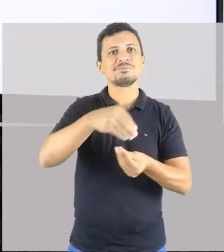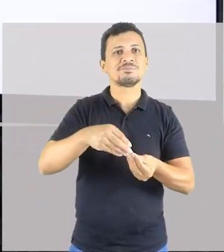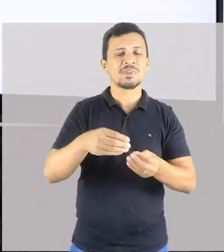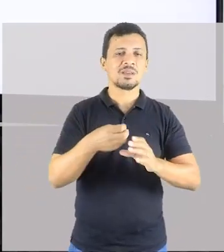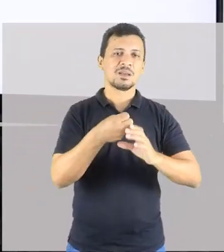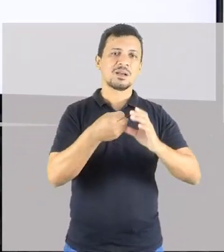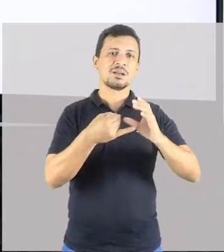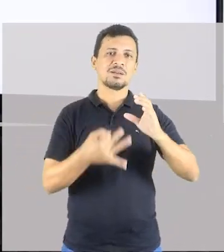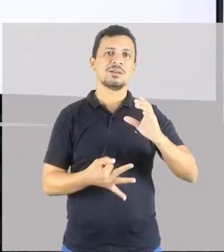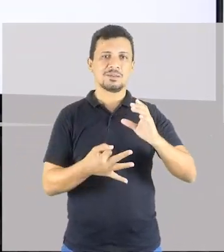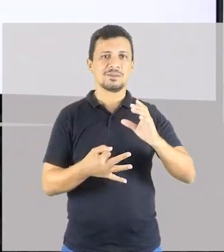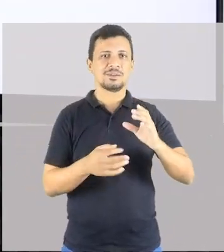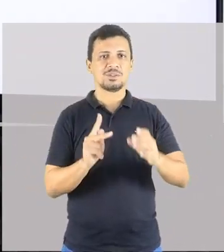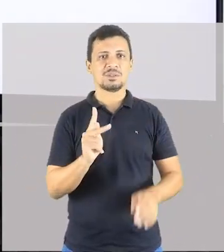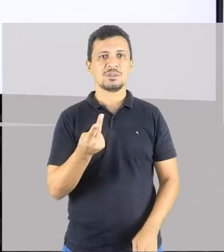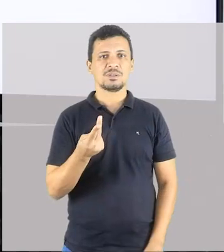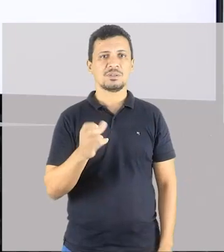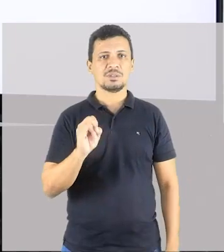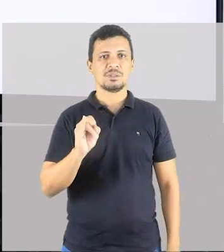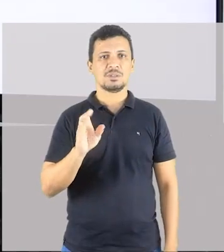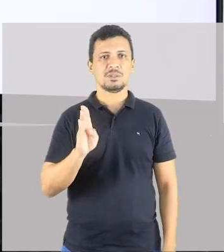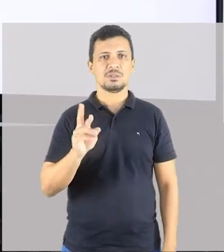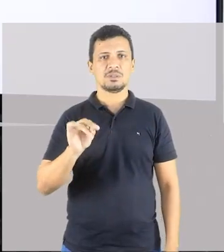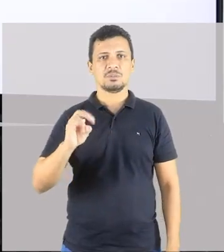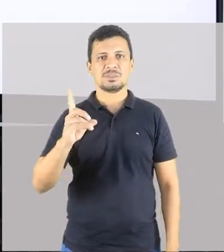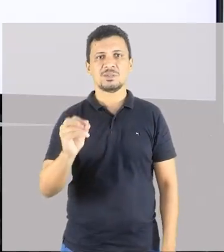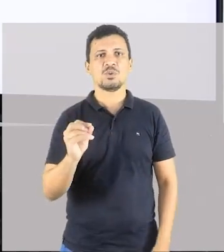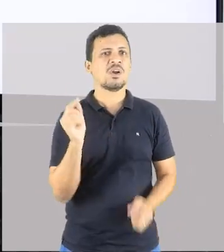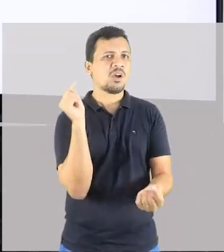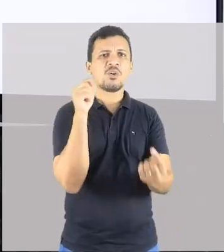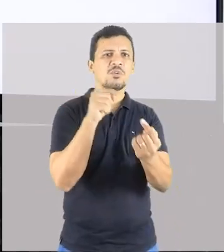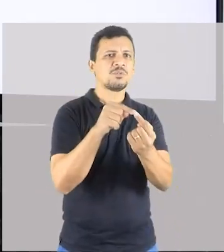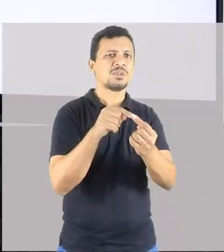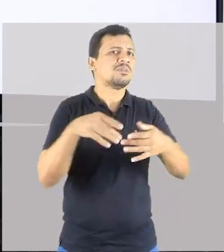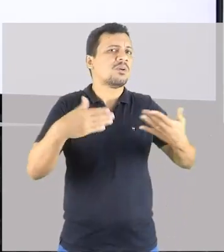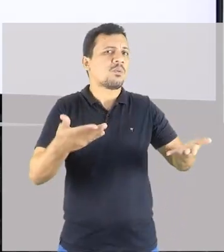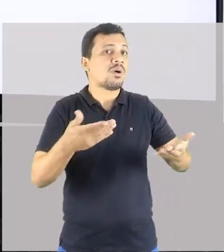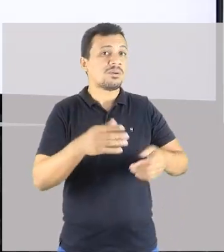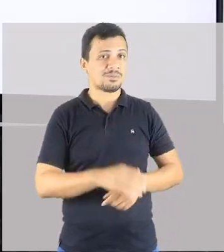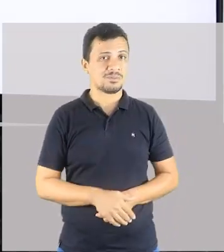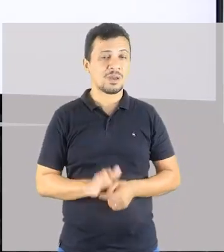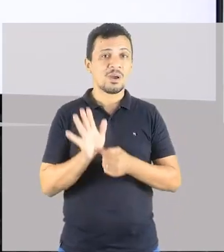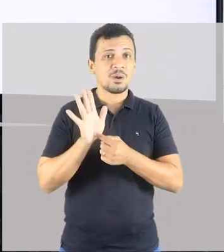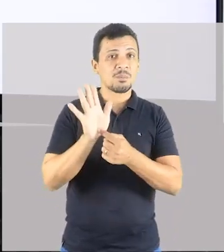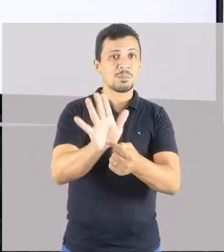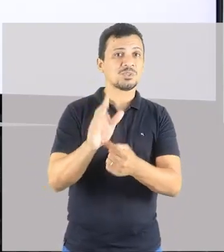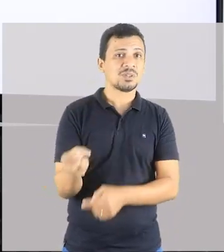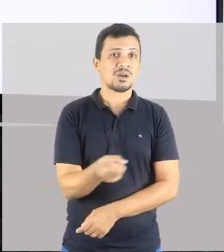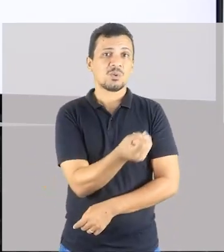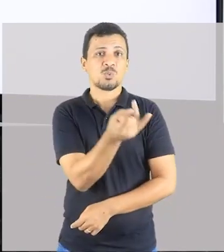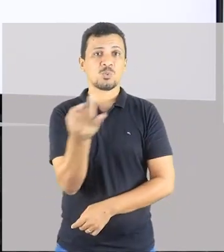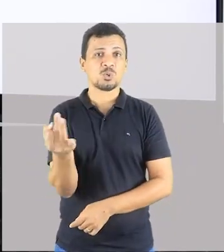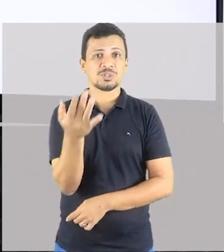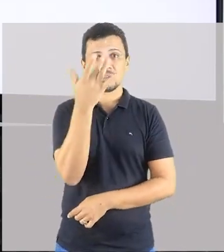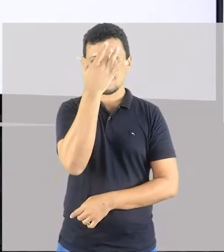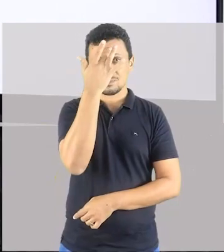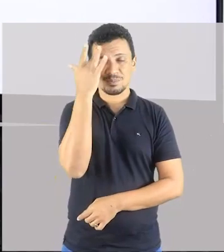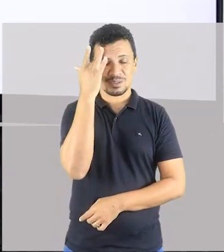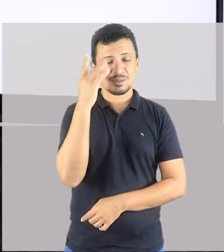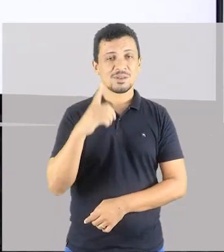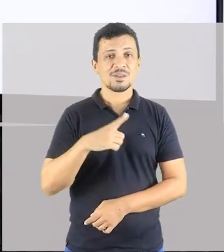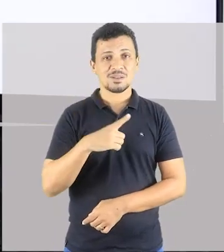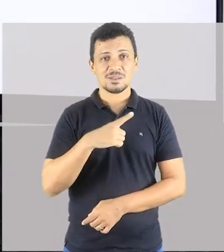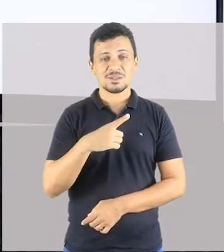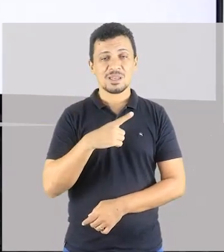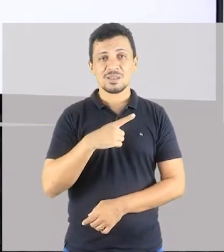caracteriza o gênero híbrido. Agora, qual é a finalidade? É mostrar exatamente a quantidade de pessoas, né, que